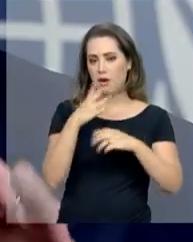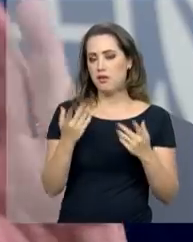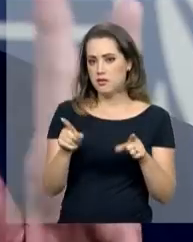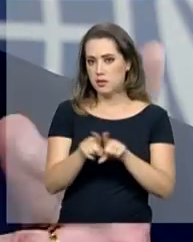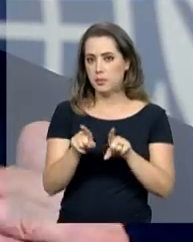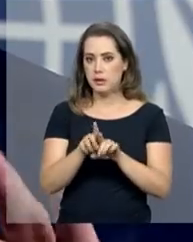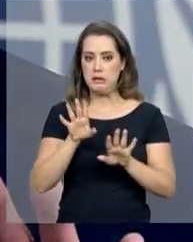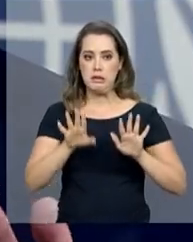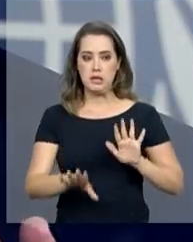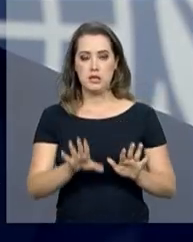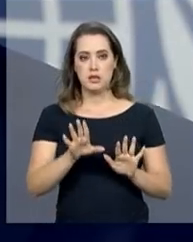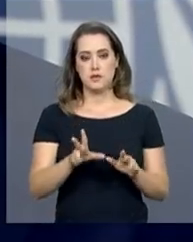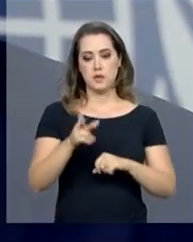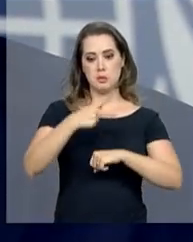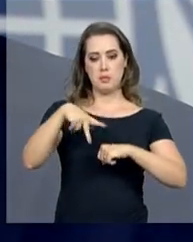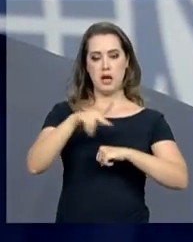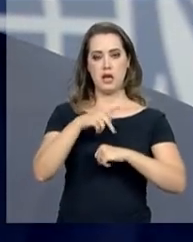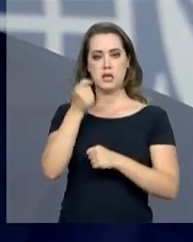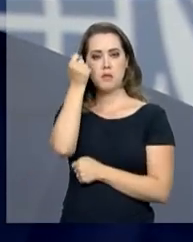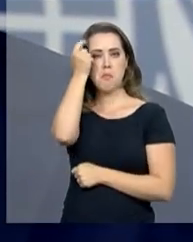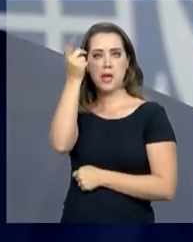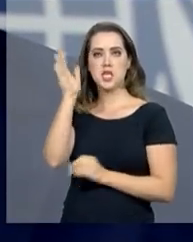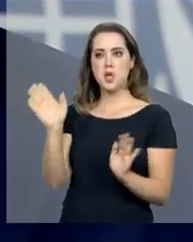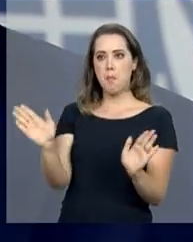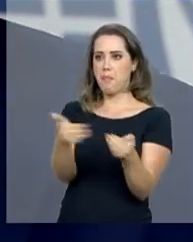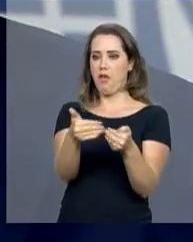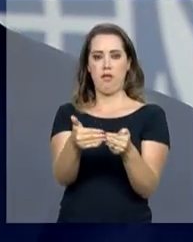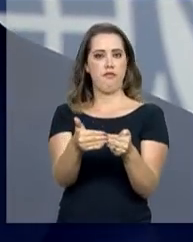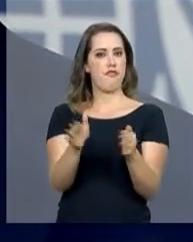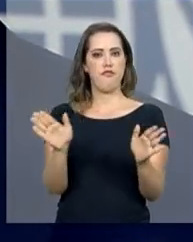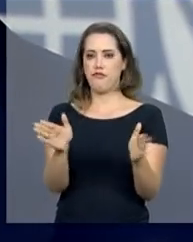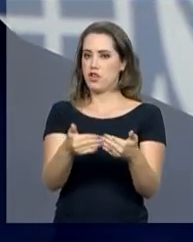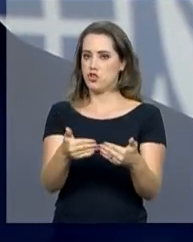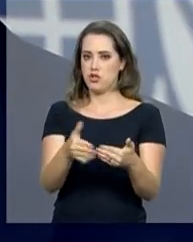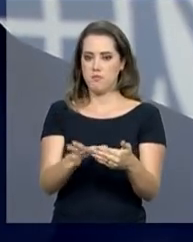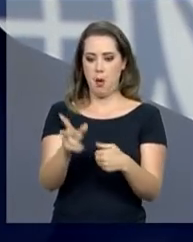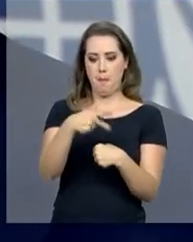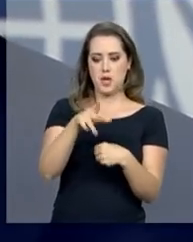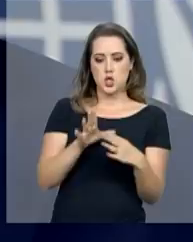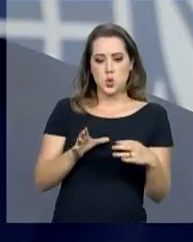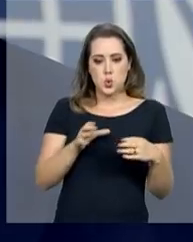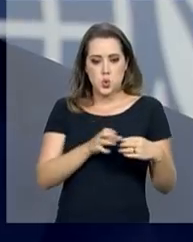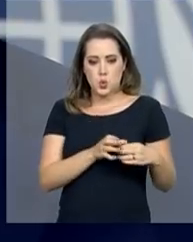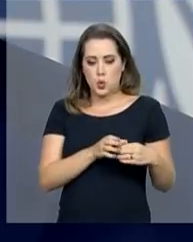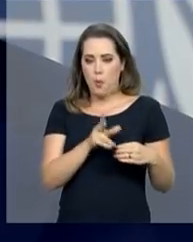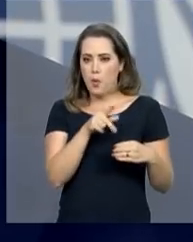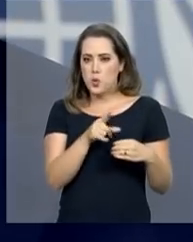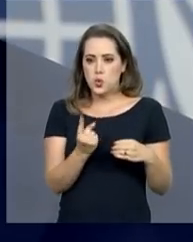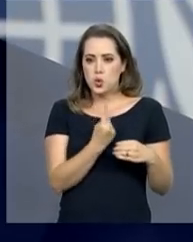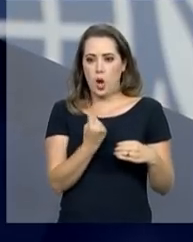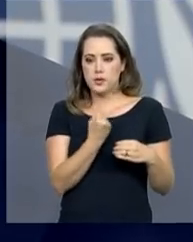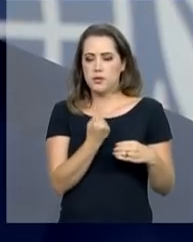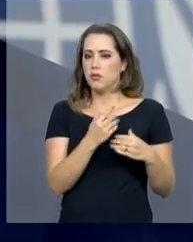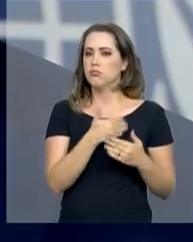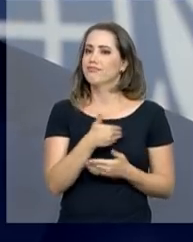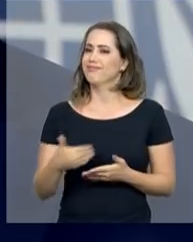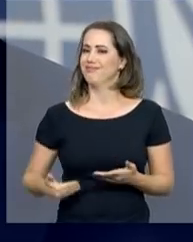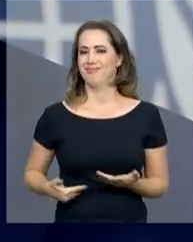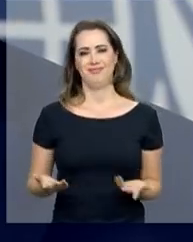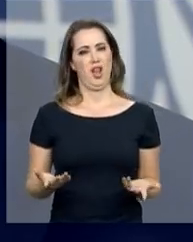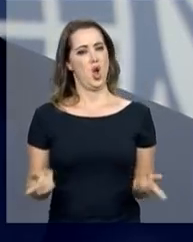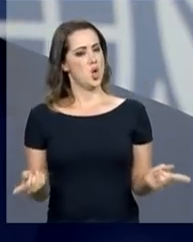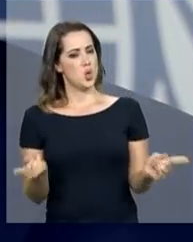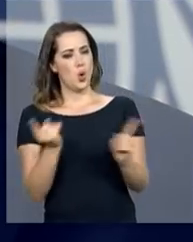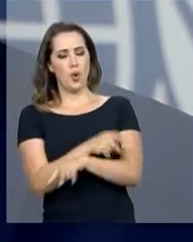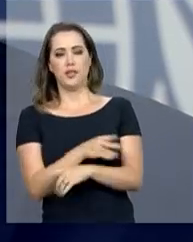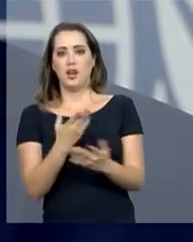as pessoas pensam alguns países podem pensar que jogar se é melhor para o seu povo mas ao contrário num estado globalizado no